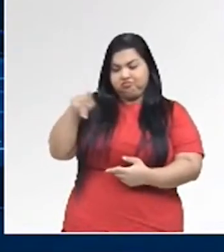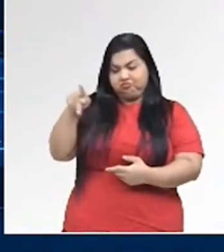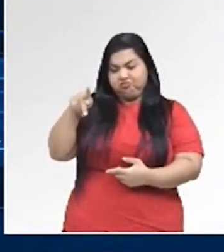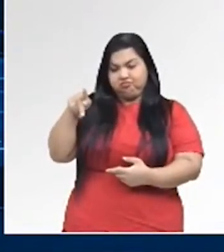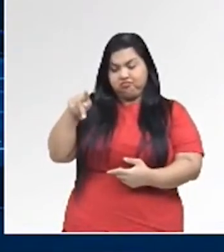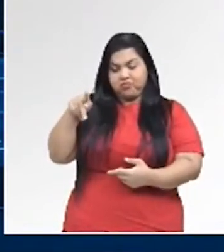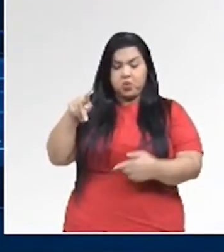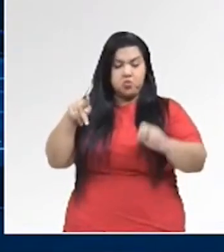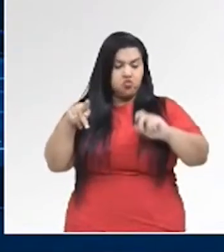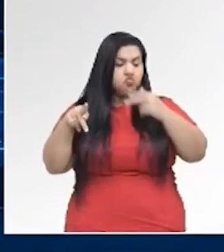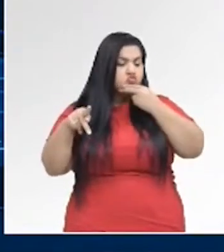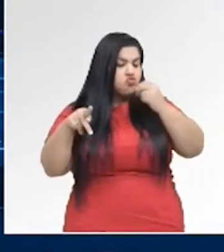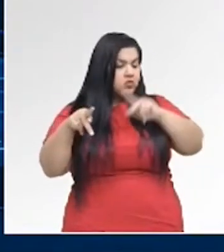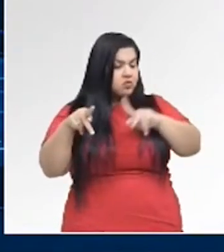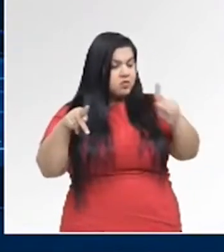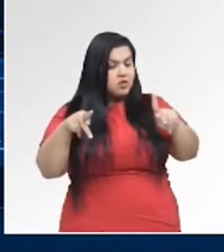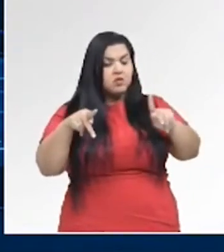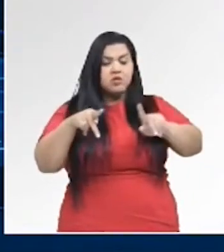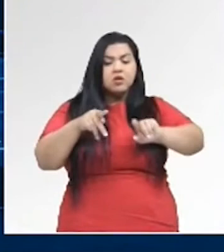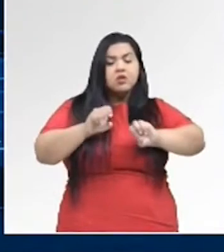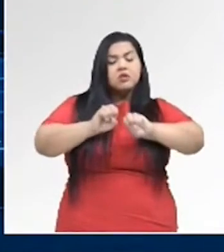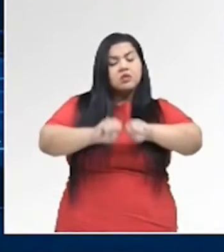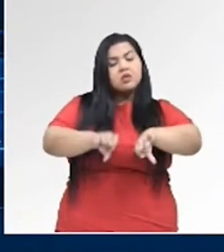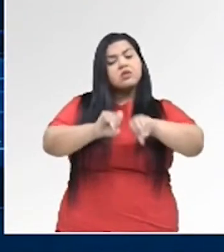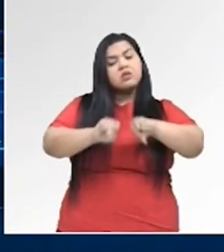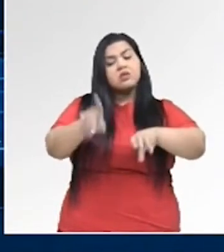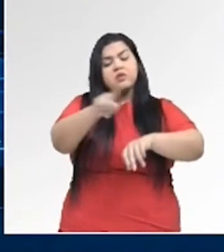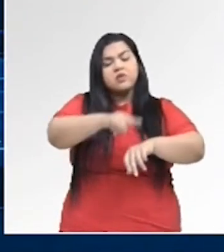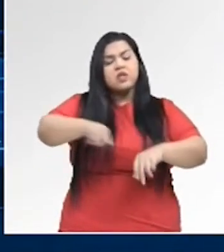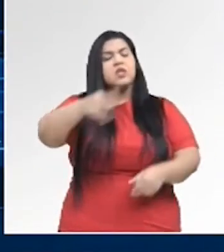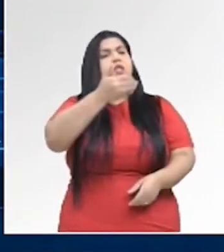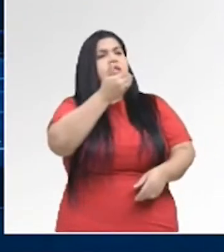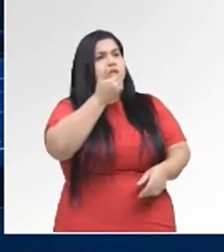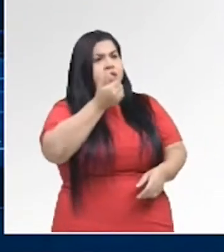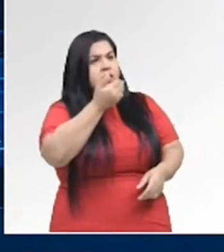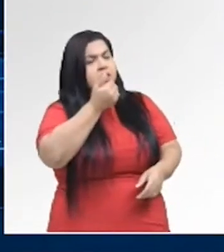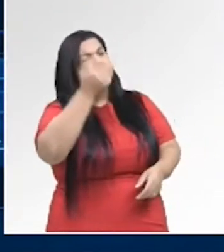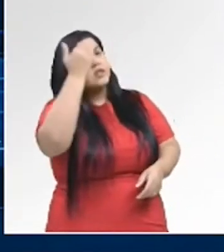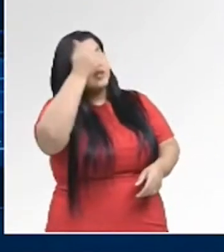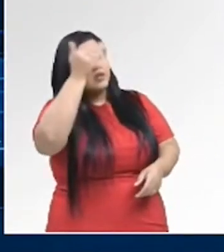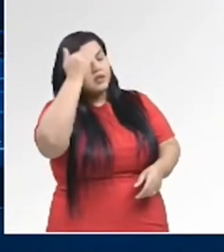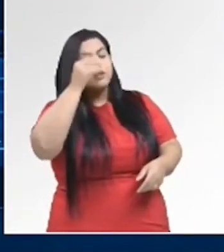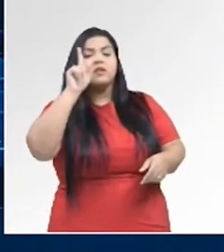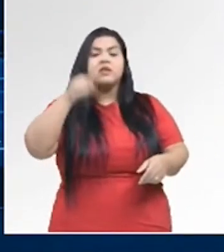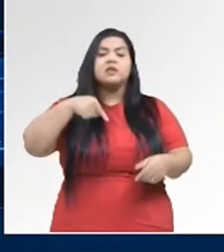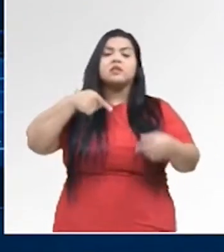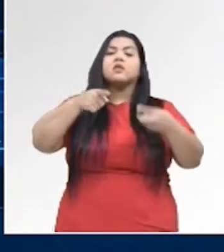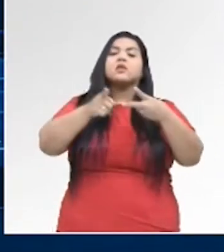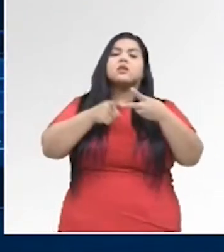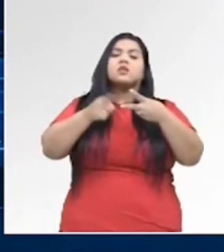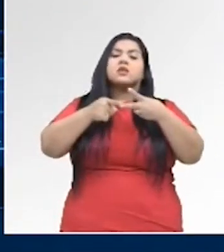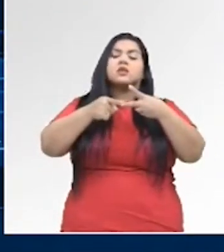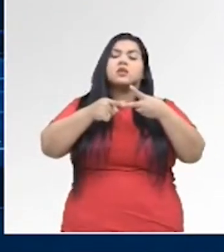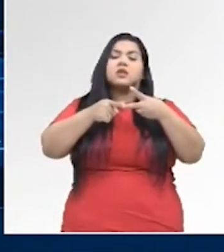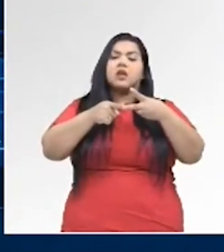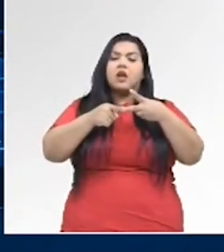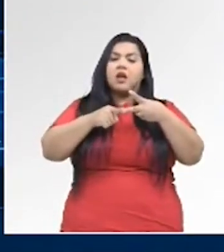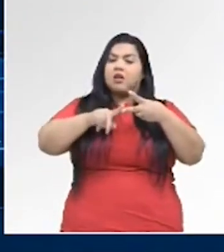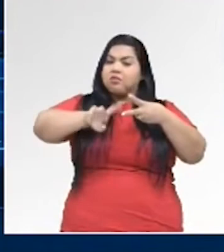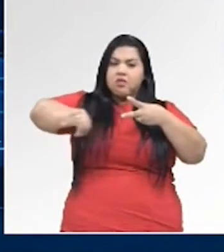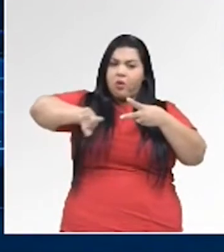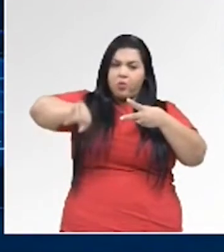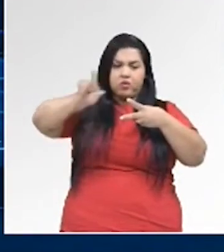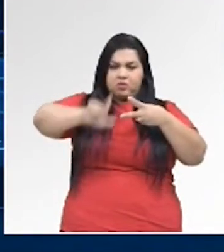está ministrando esta aula, né, vocês entenderam? Então, é uma linguagem não